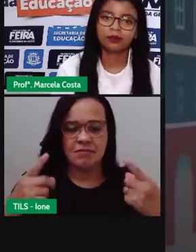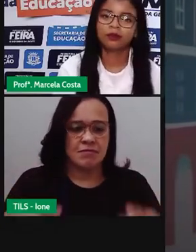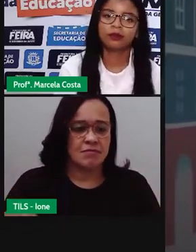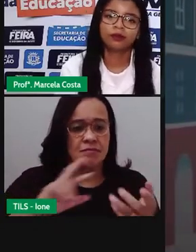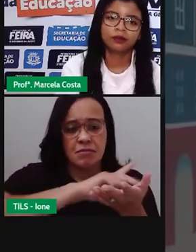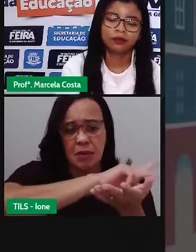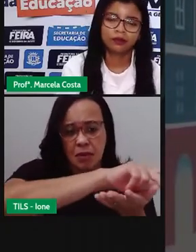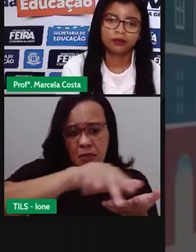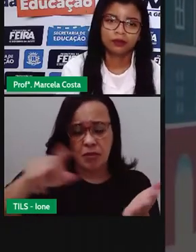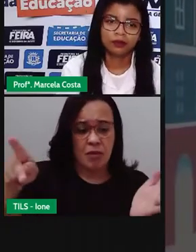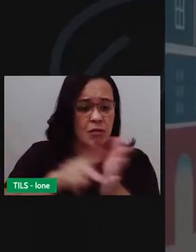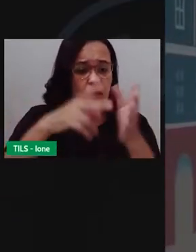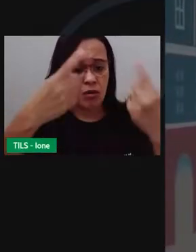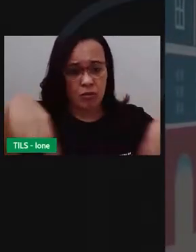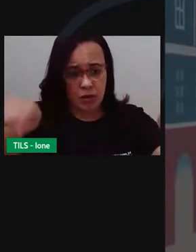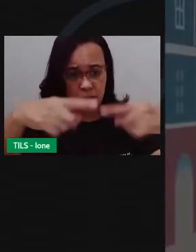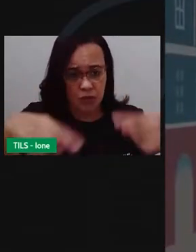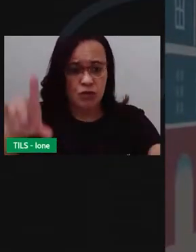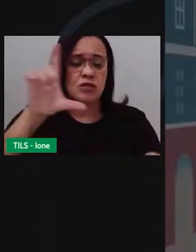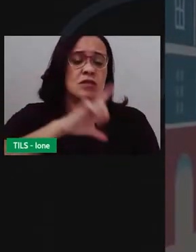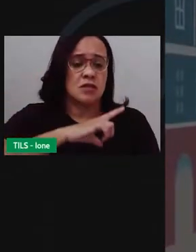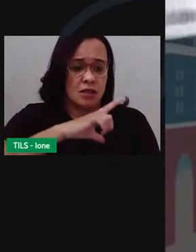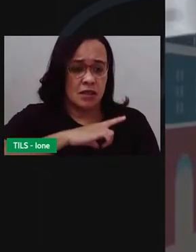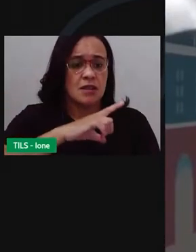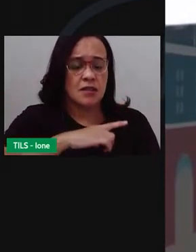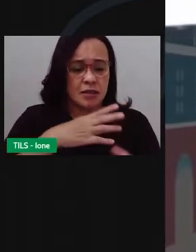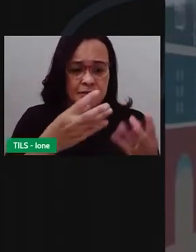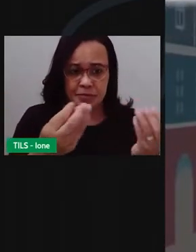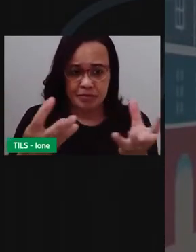Instrumentos musicais.